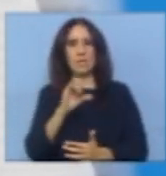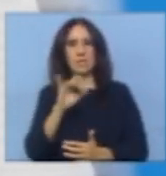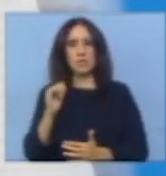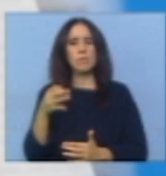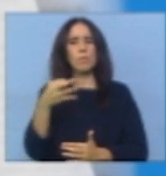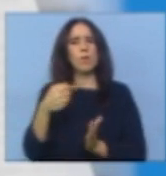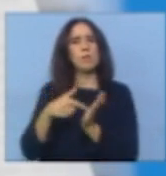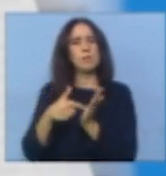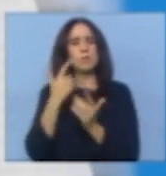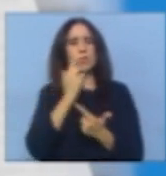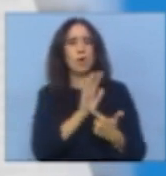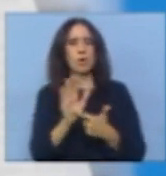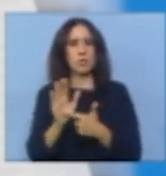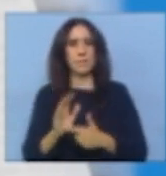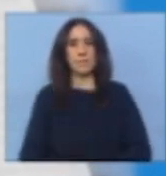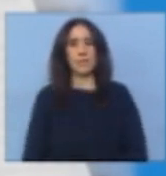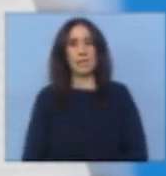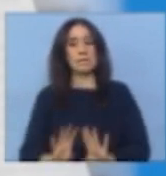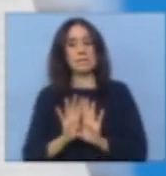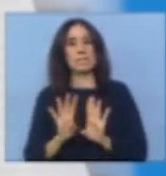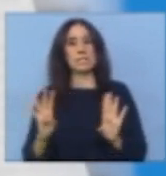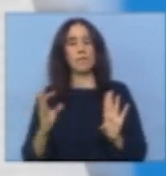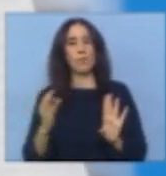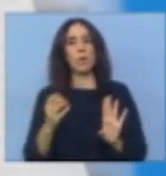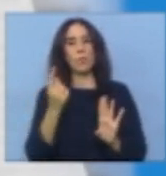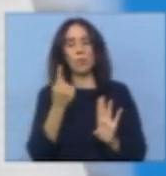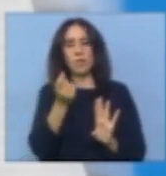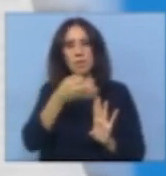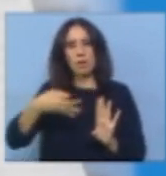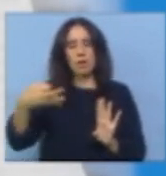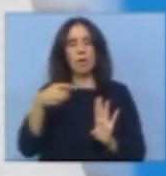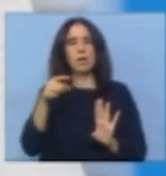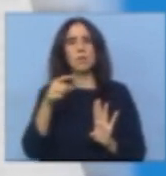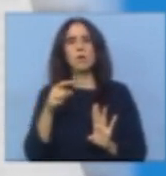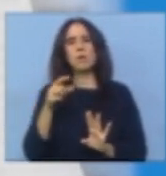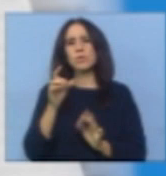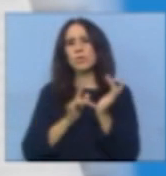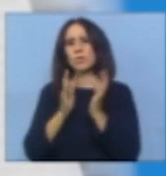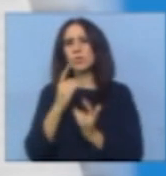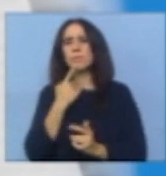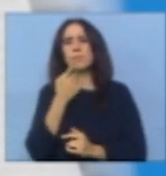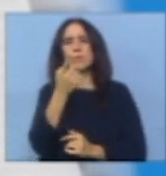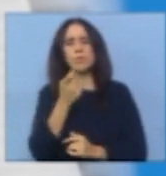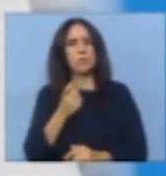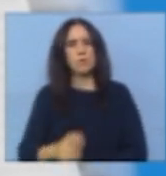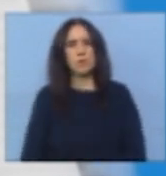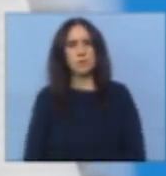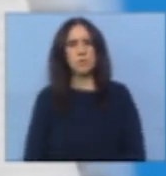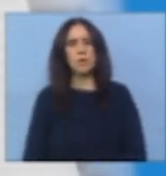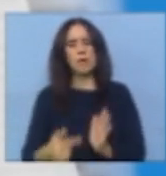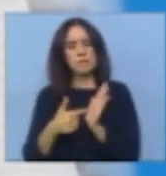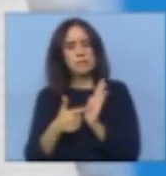tributo. Eles apresentaram-lhe um denário e Jesus perguntou: De quem é esta imagem e